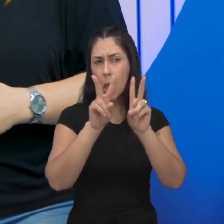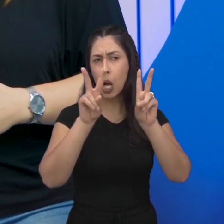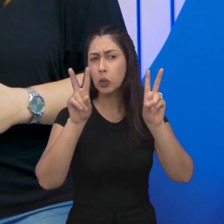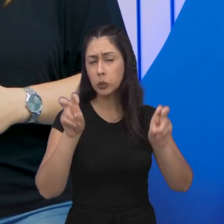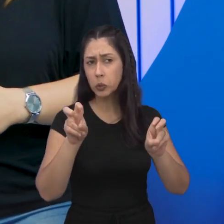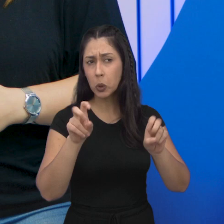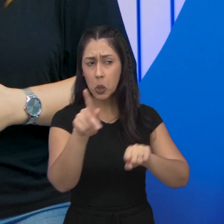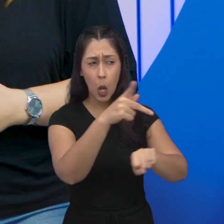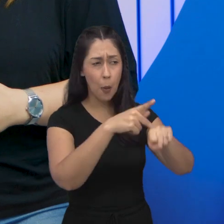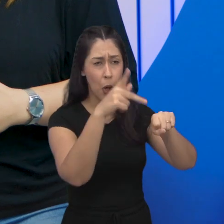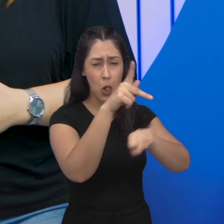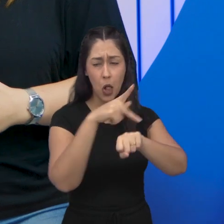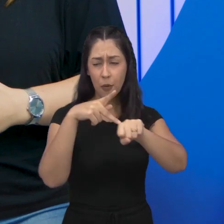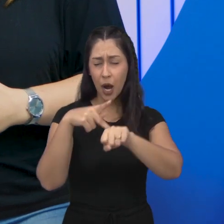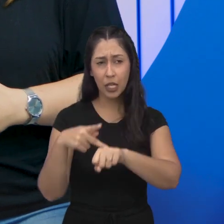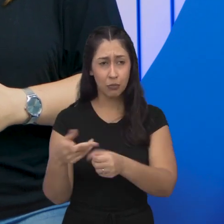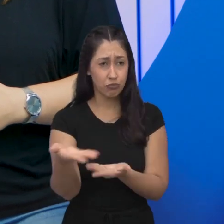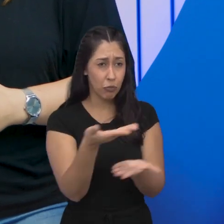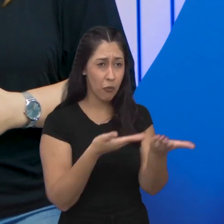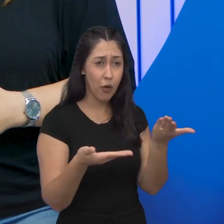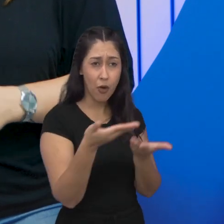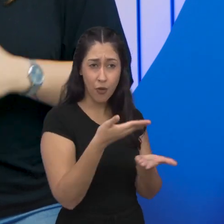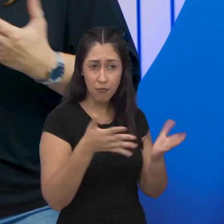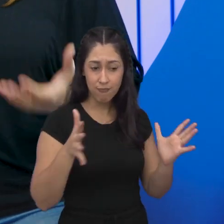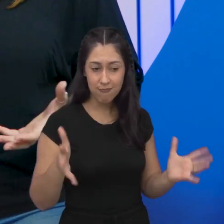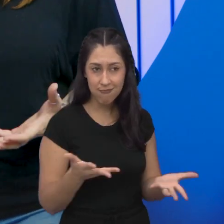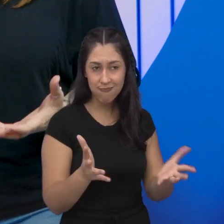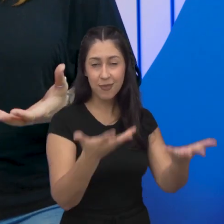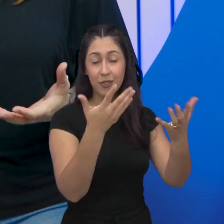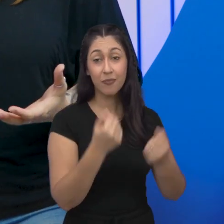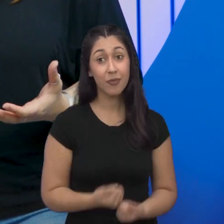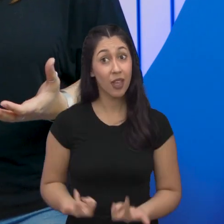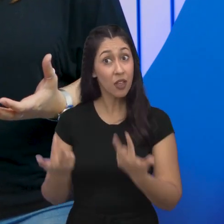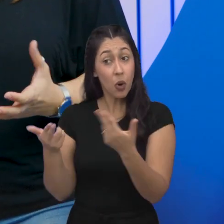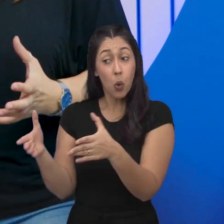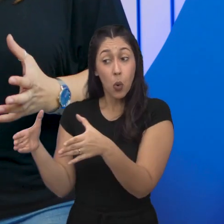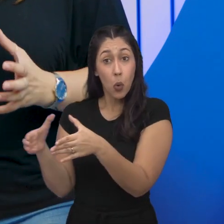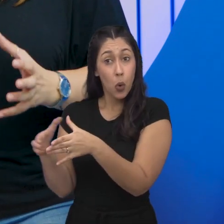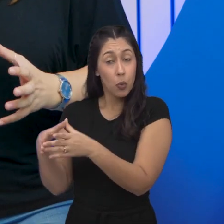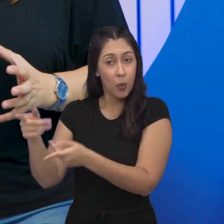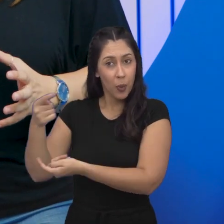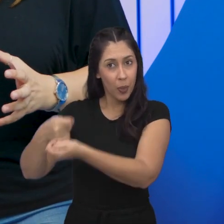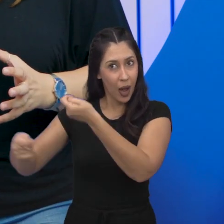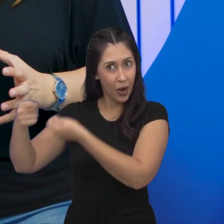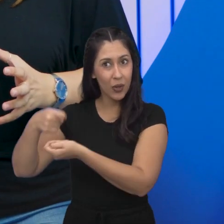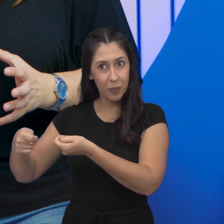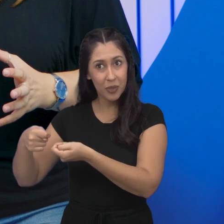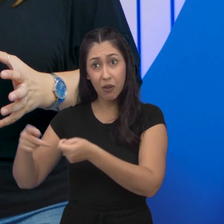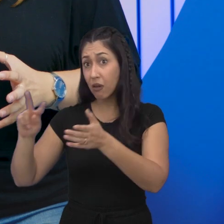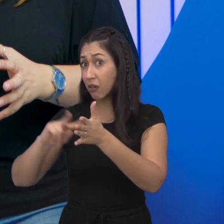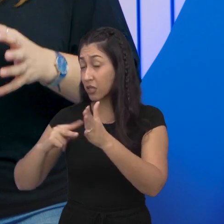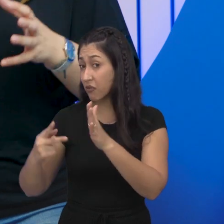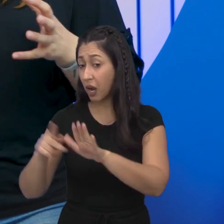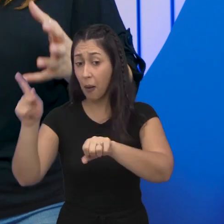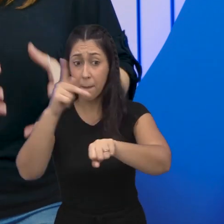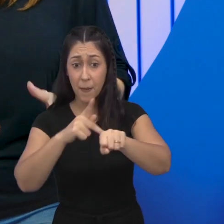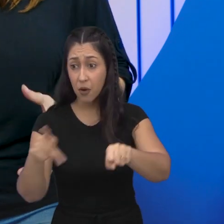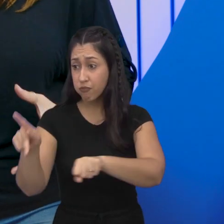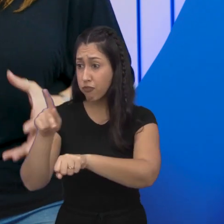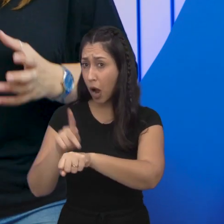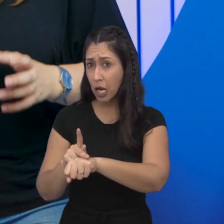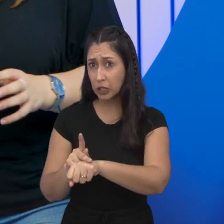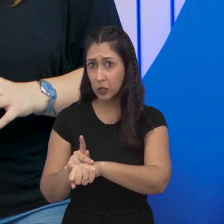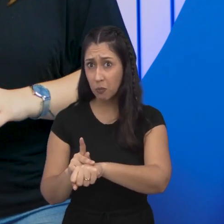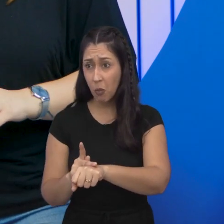diplomáticas que impulsionam o desenvolvimento das nações. Como os blocos econômicos, que são uniões entre países com interesses em